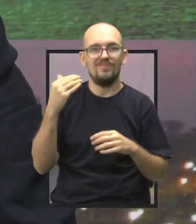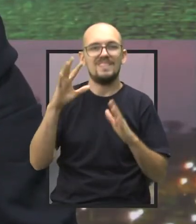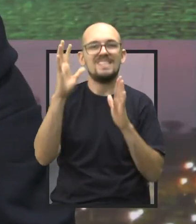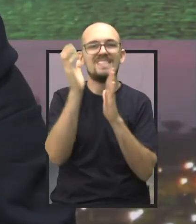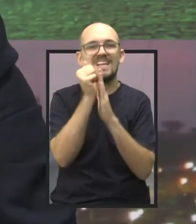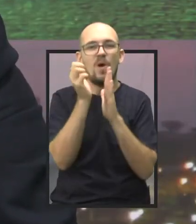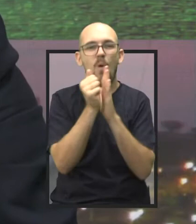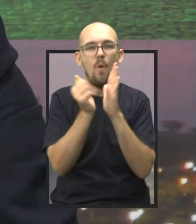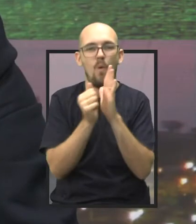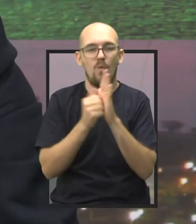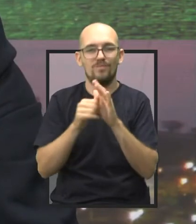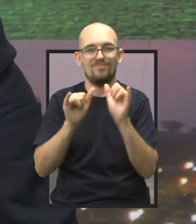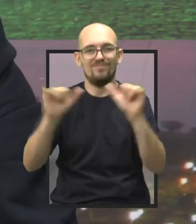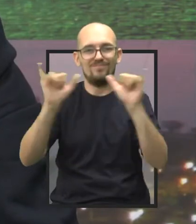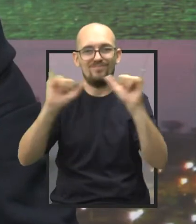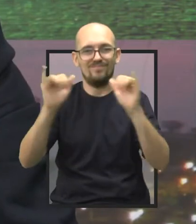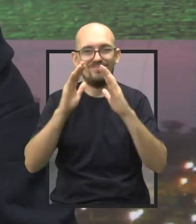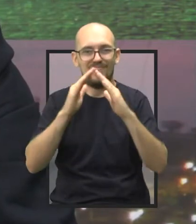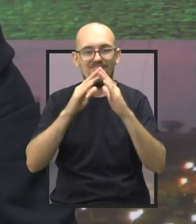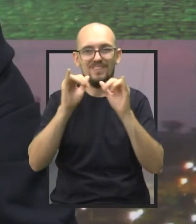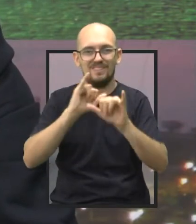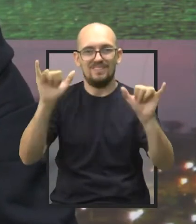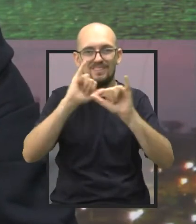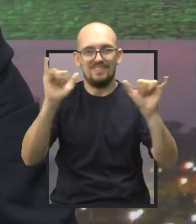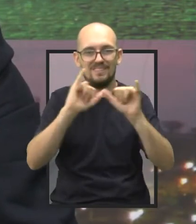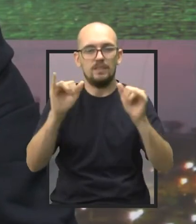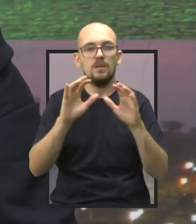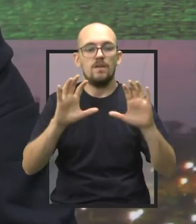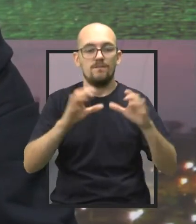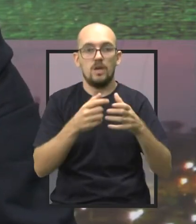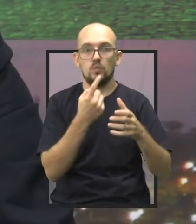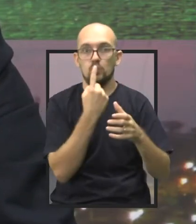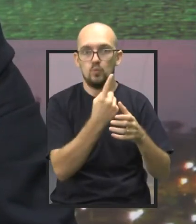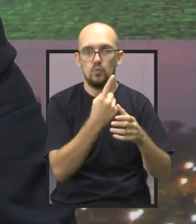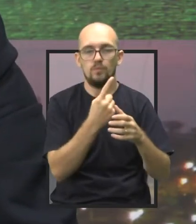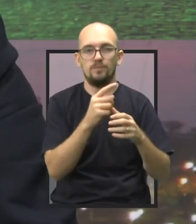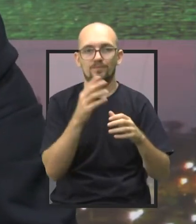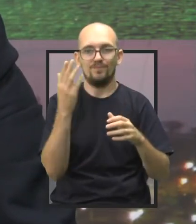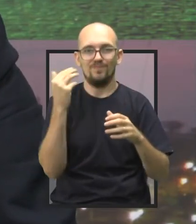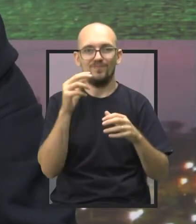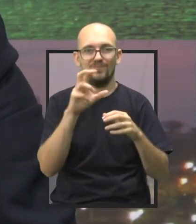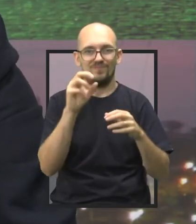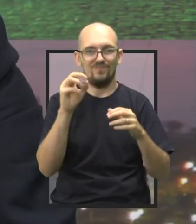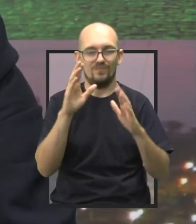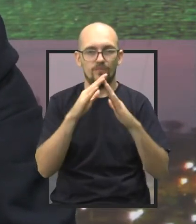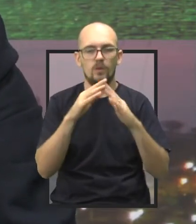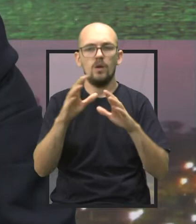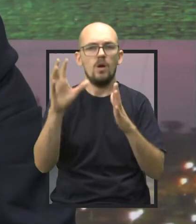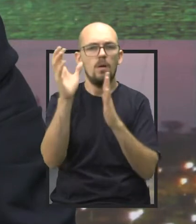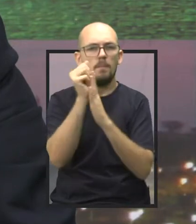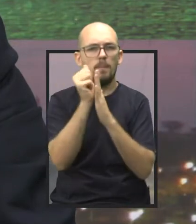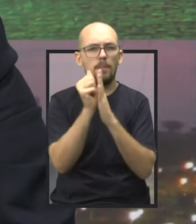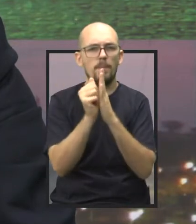que eu fiz da faixa 1 das 500 unidades, deram